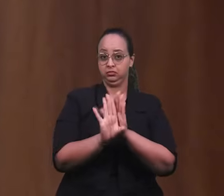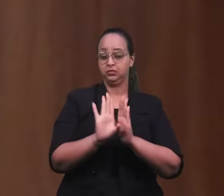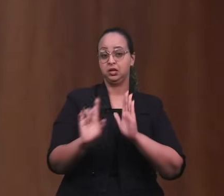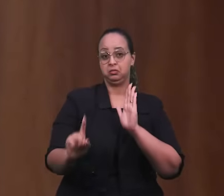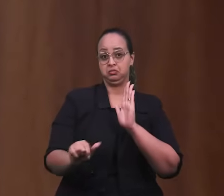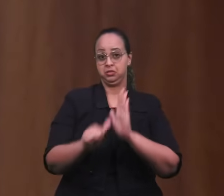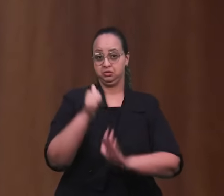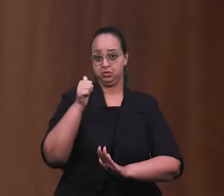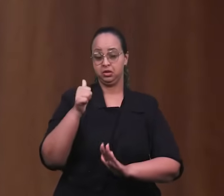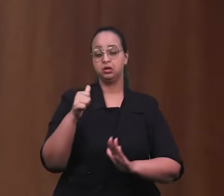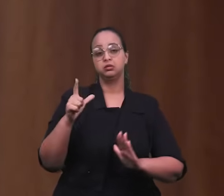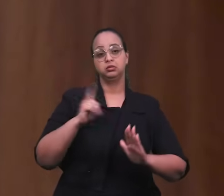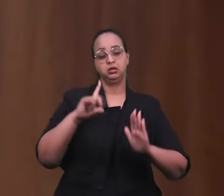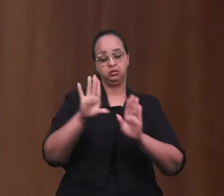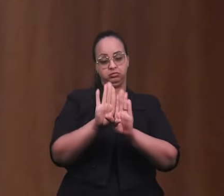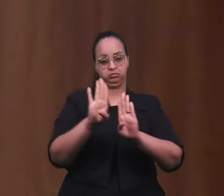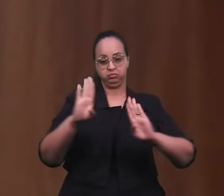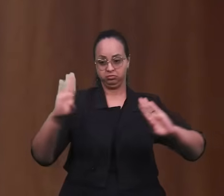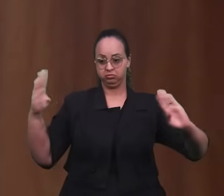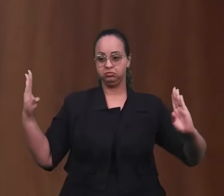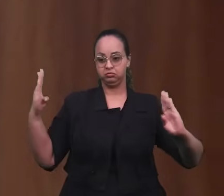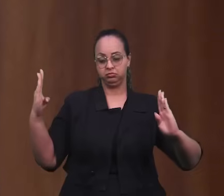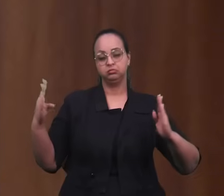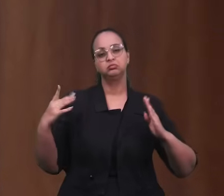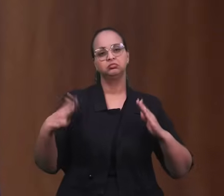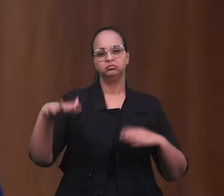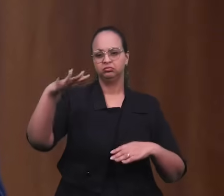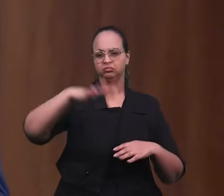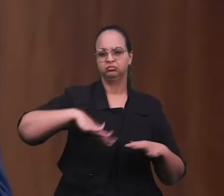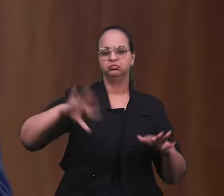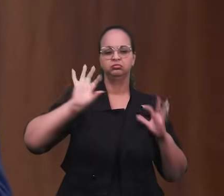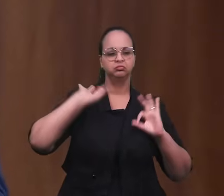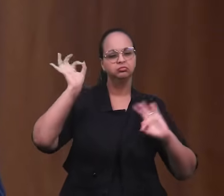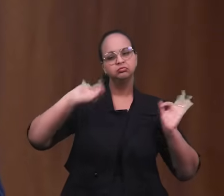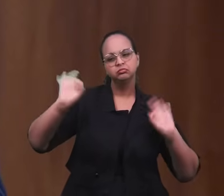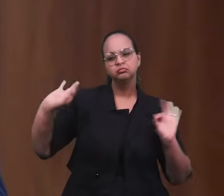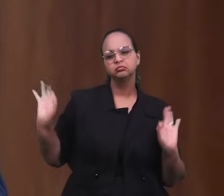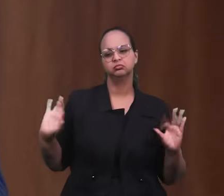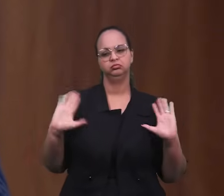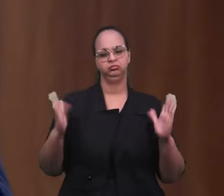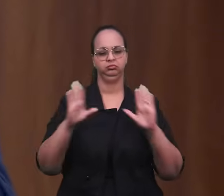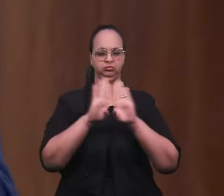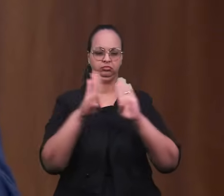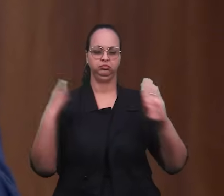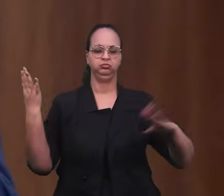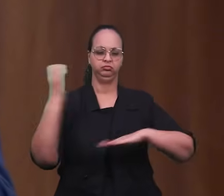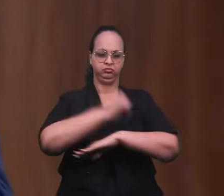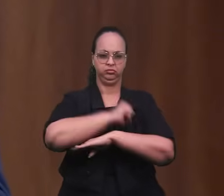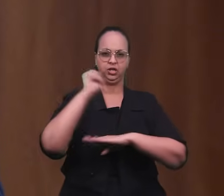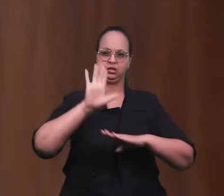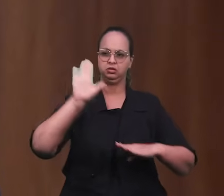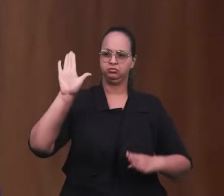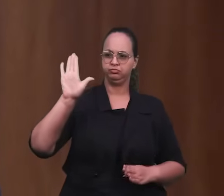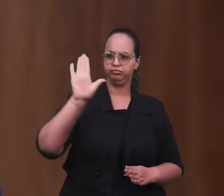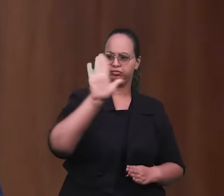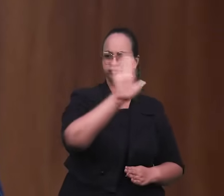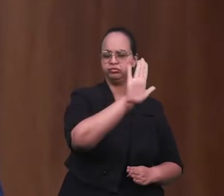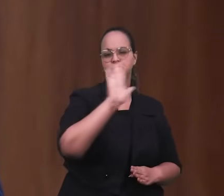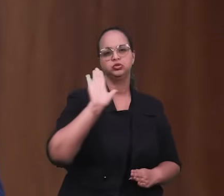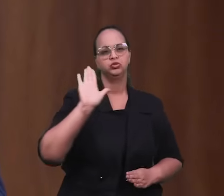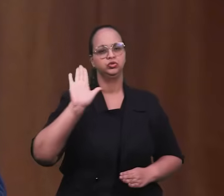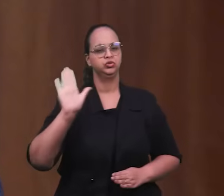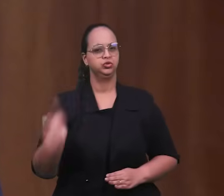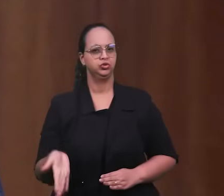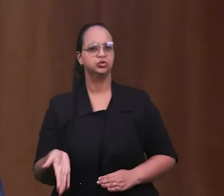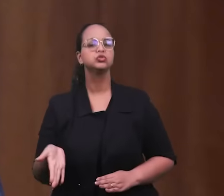chegar para abrir a igreja, para que haja aquele ambiente já propício para a oração, onde as pessoas